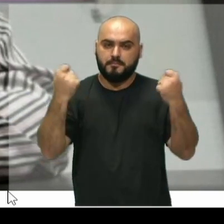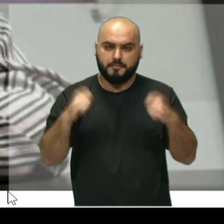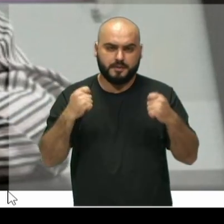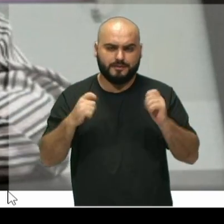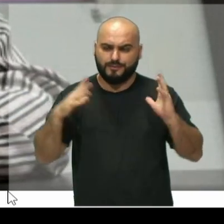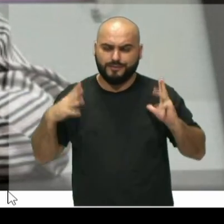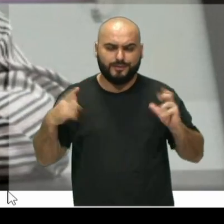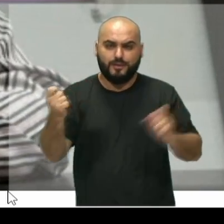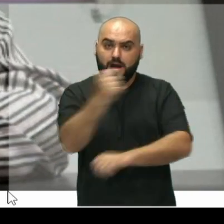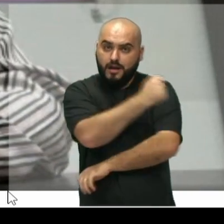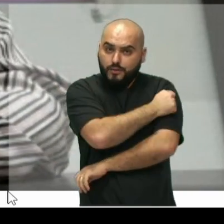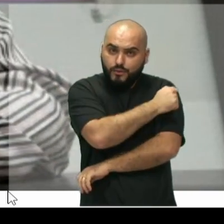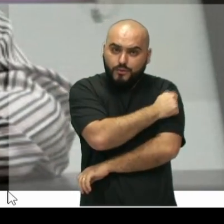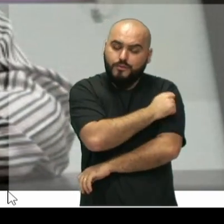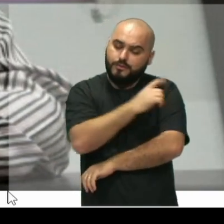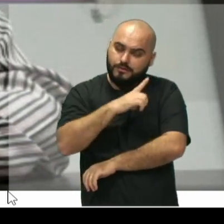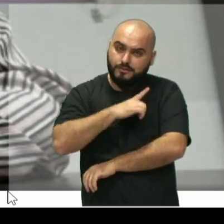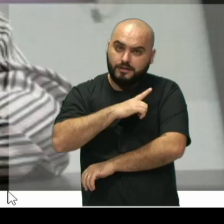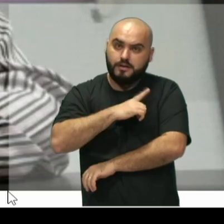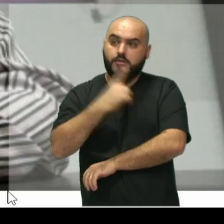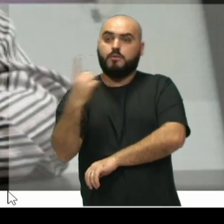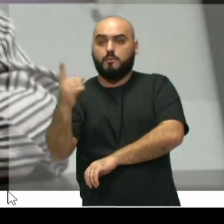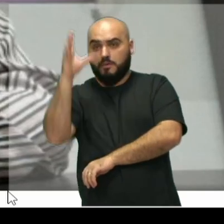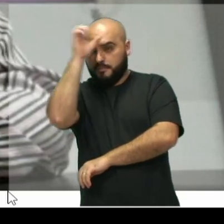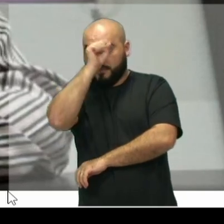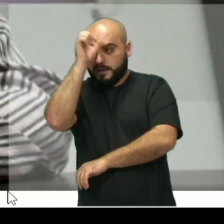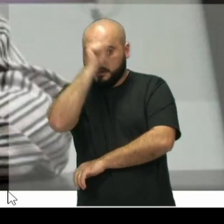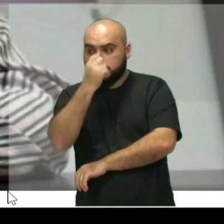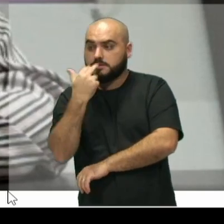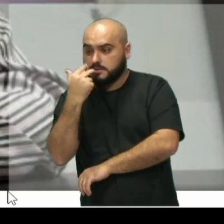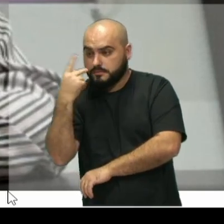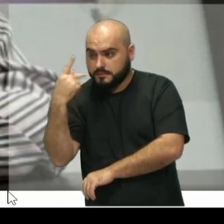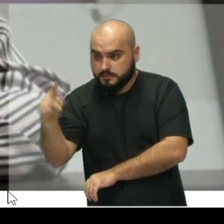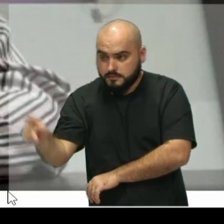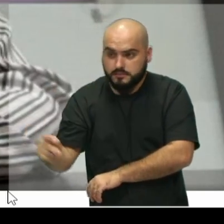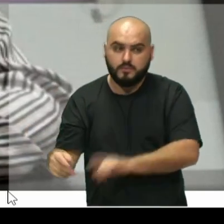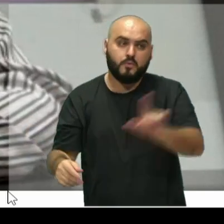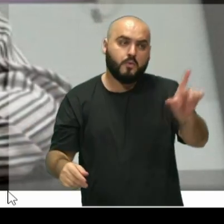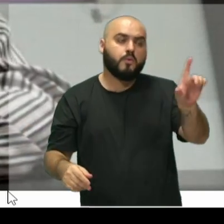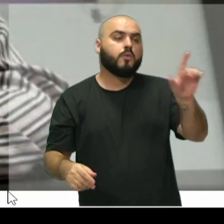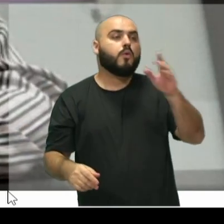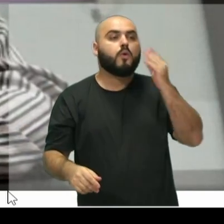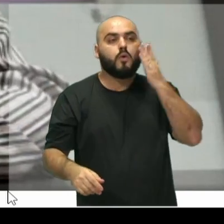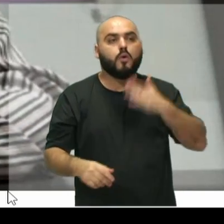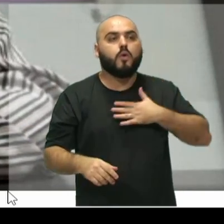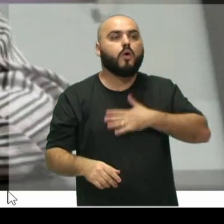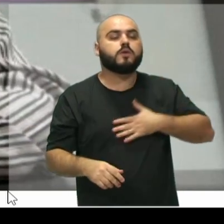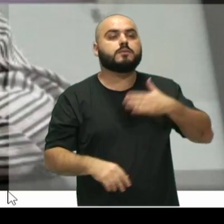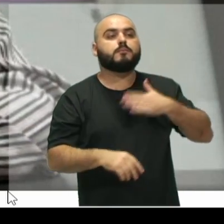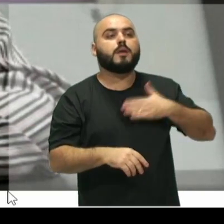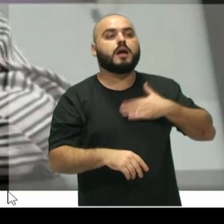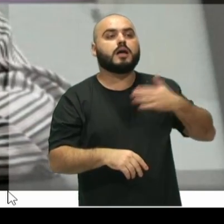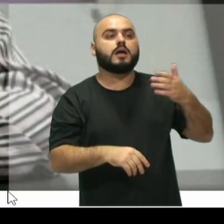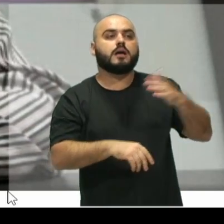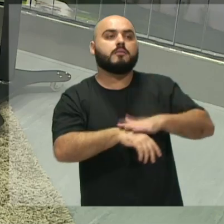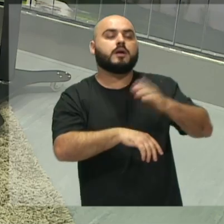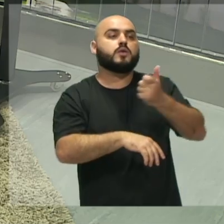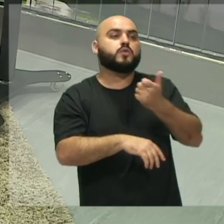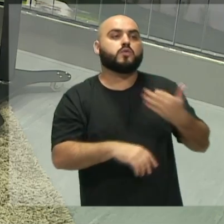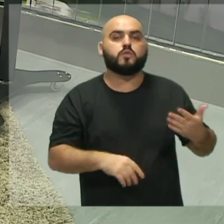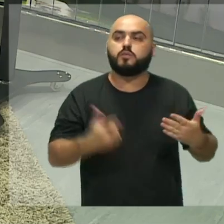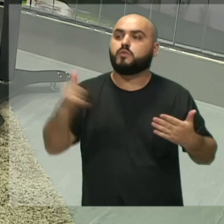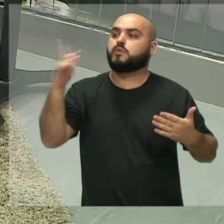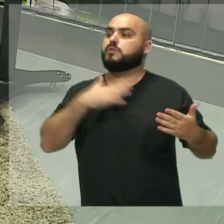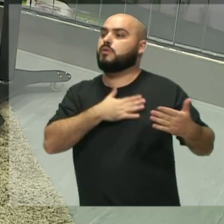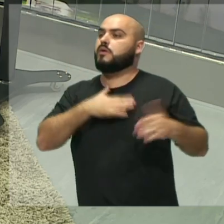aluno tem, né? Todos os alunos, um aprende de uma forma, aprende de outra, um gosta mais de lógica, o outro gosta mais de ler. Então,